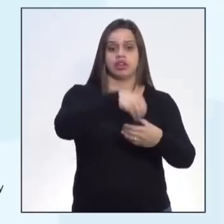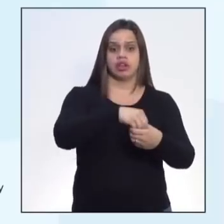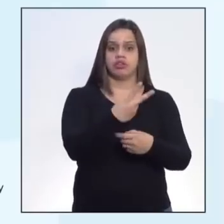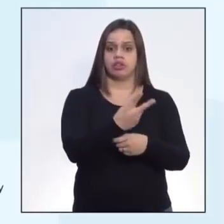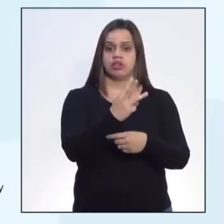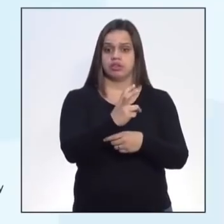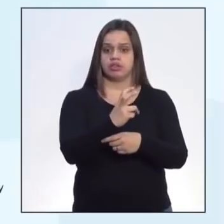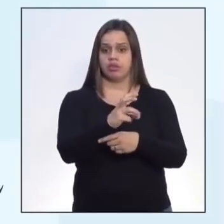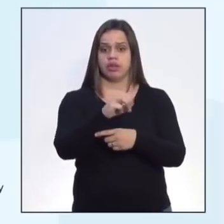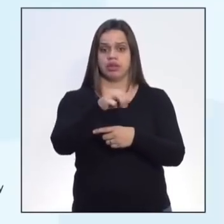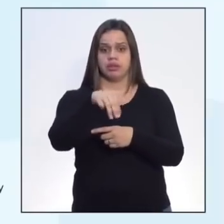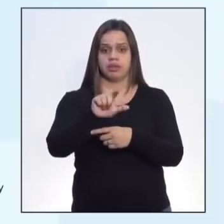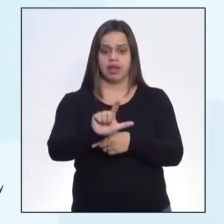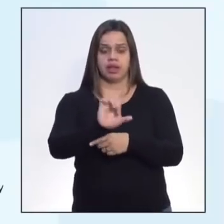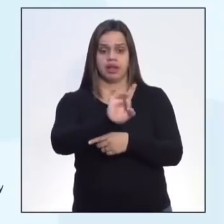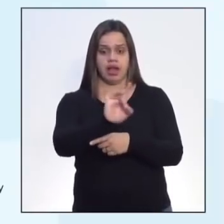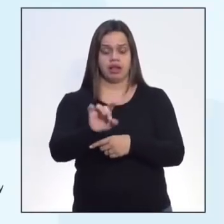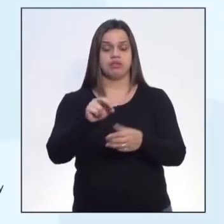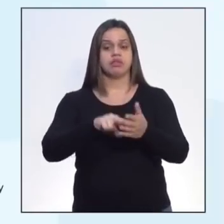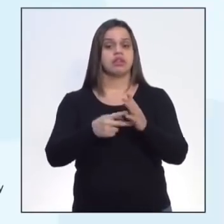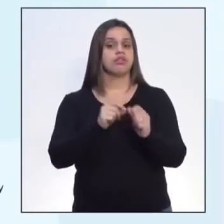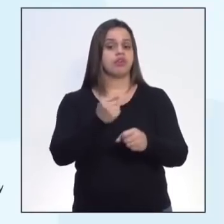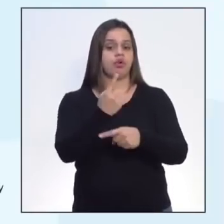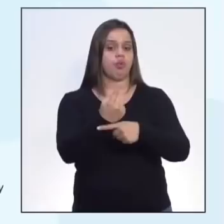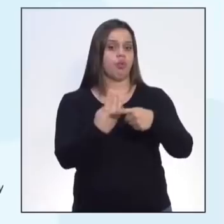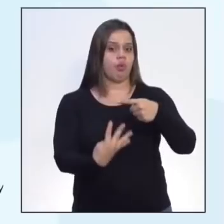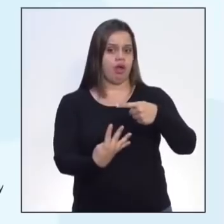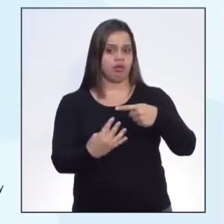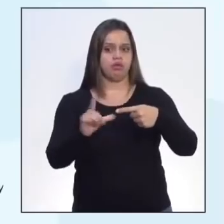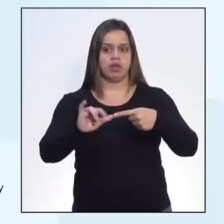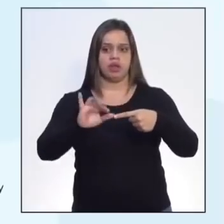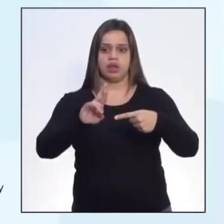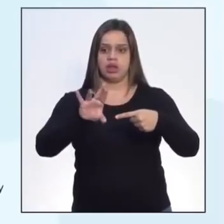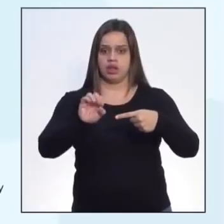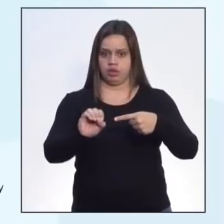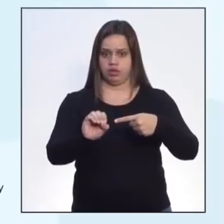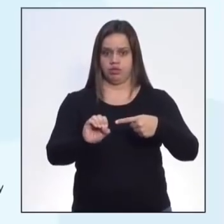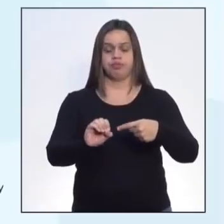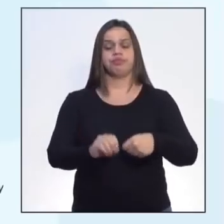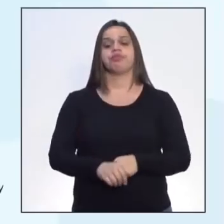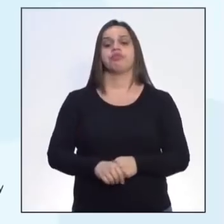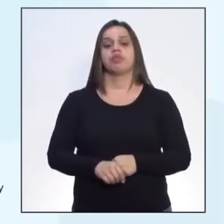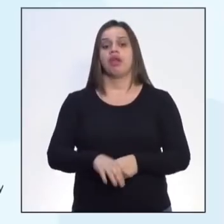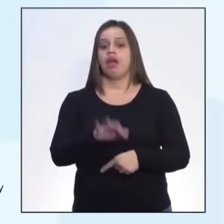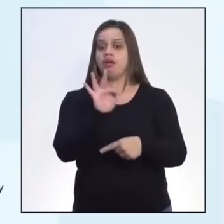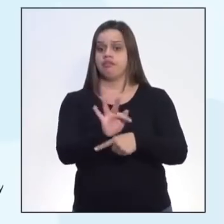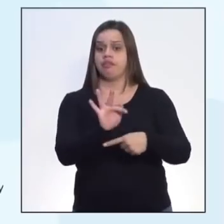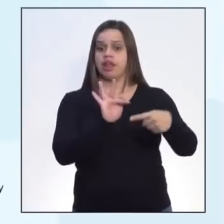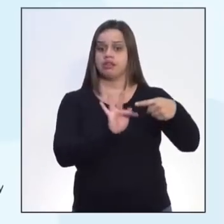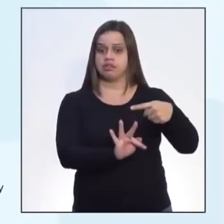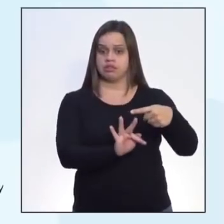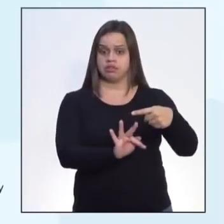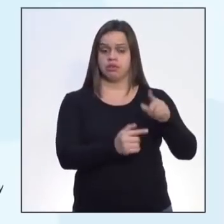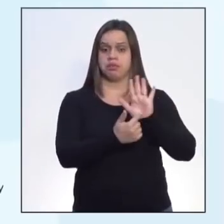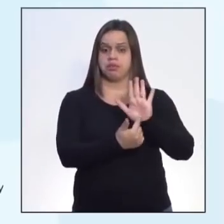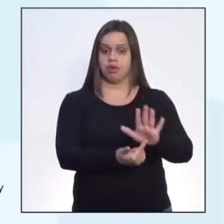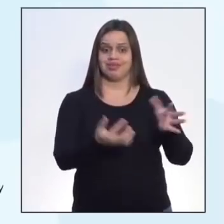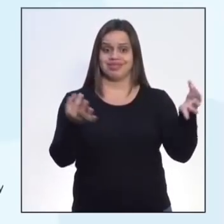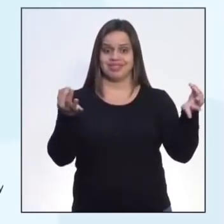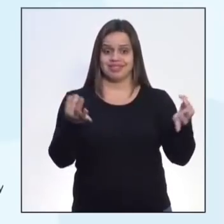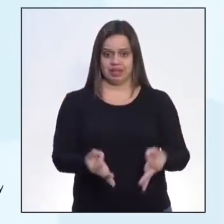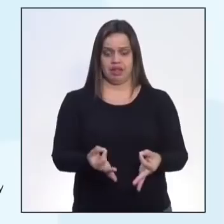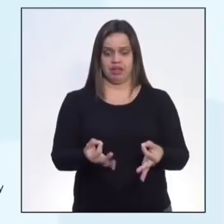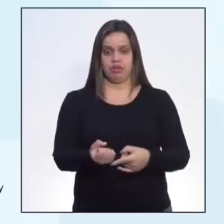250 ml cada, ou seja, 1/4 de litro. A fração que indica